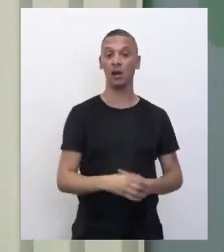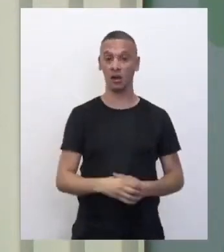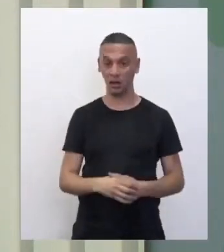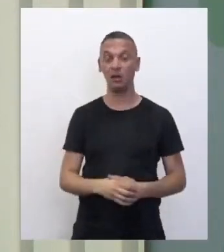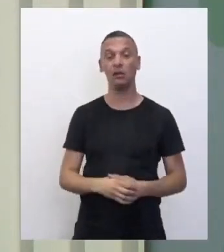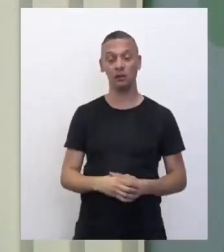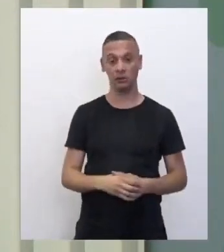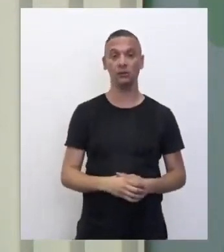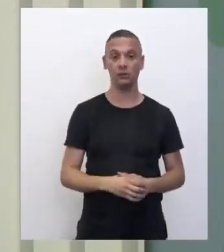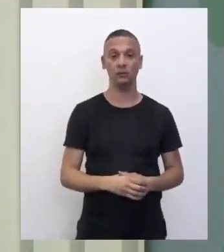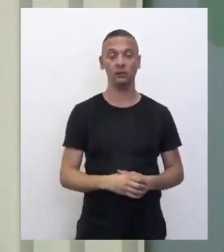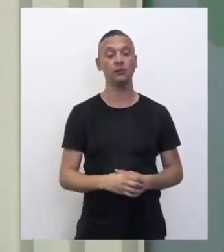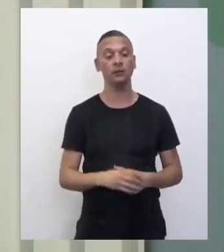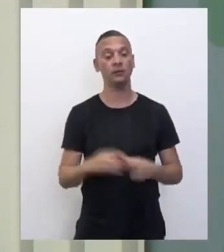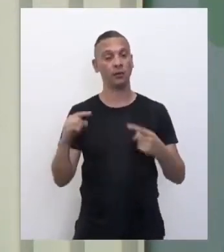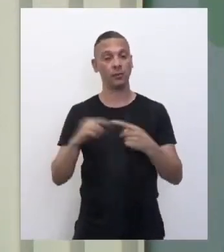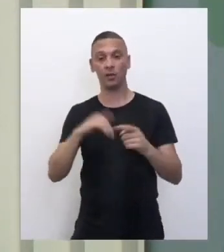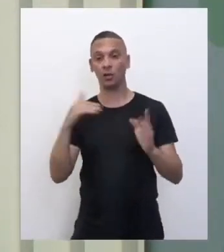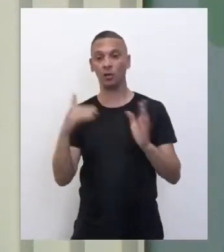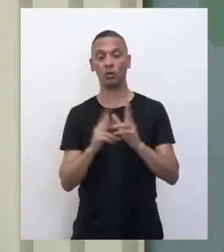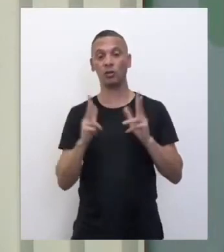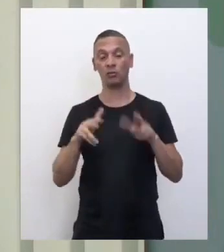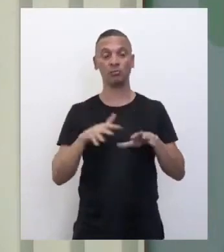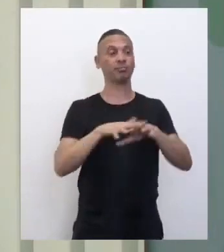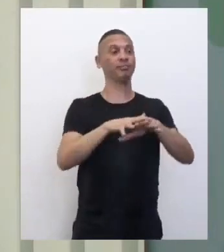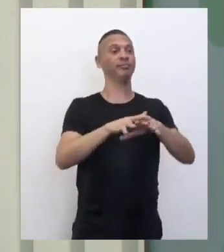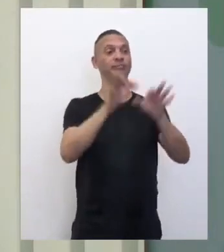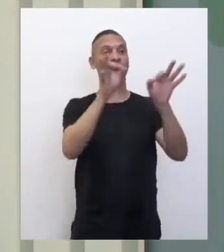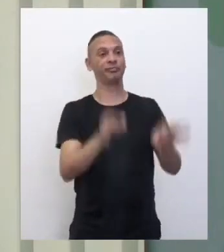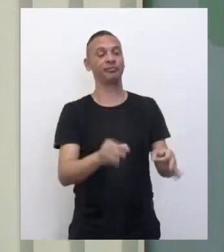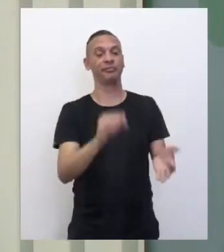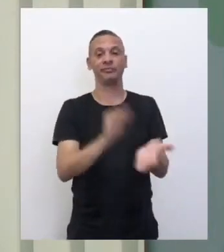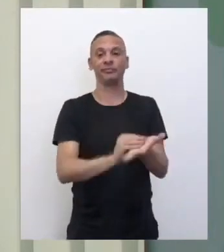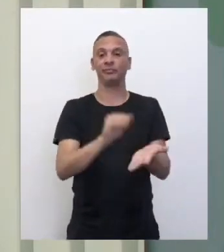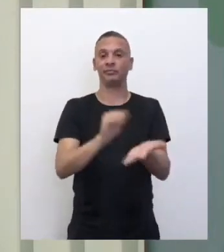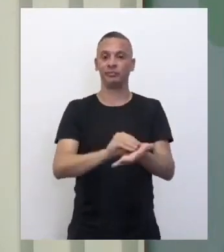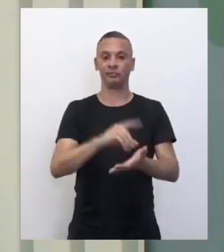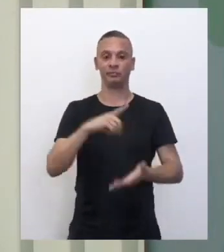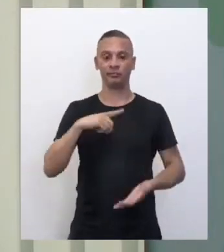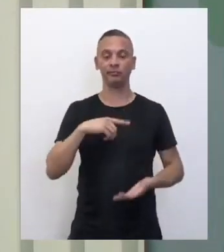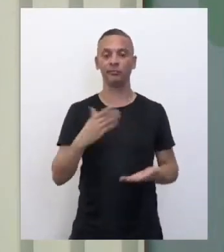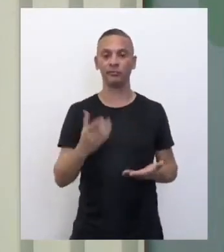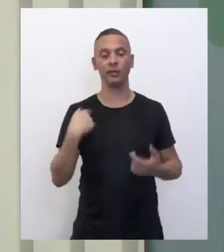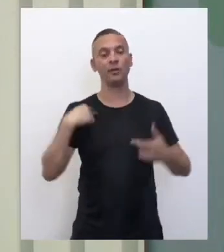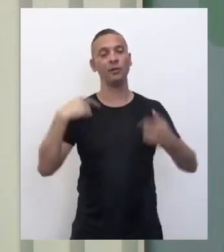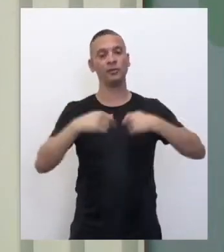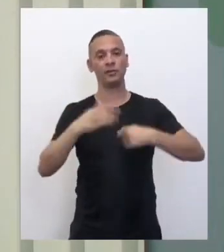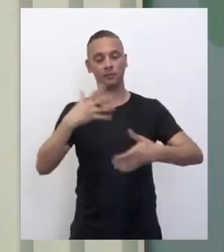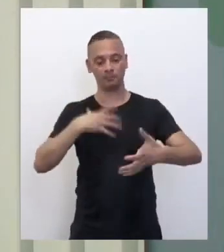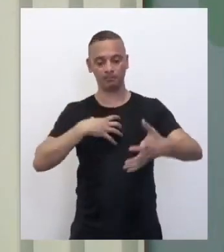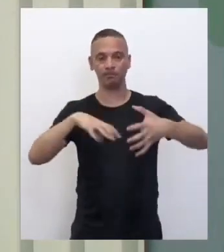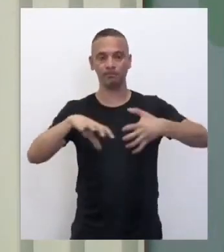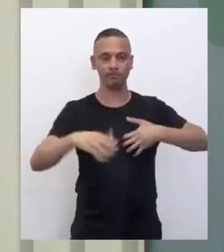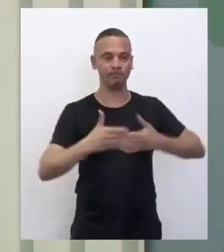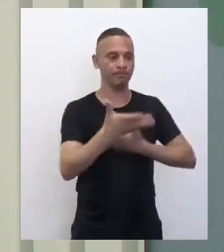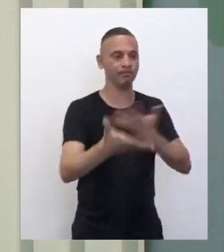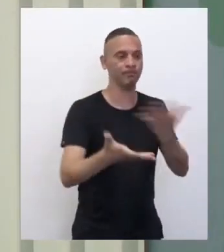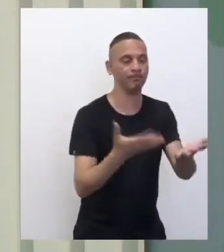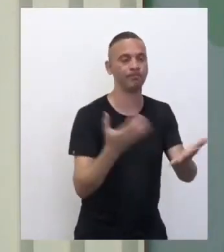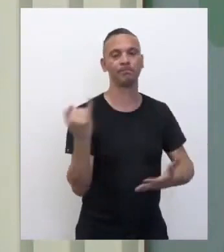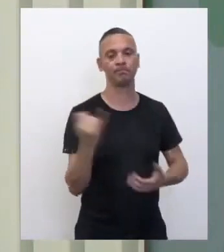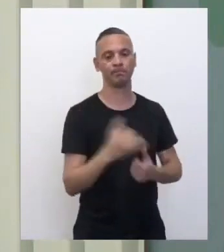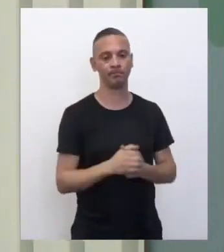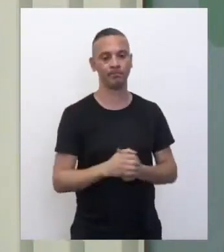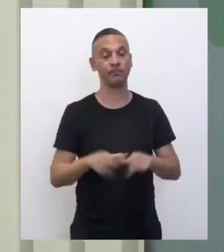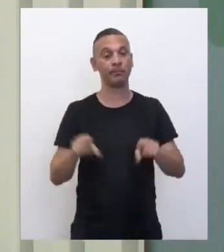um. E nesse sentido todos estamos ameaçados quando eu admito a injustiça com um. E é por isso que eu preciso intervir solidariamente. E por